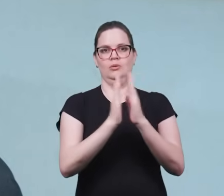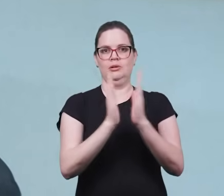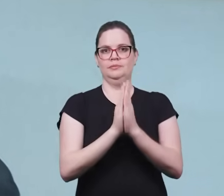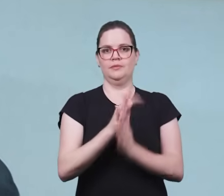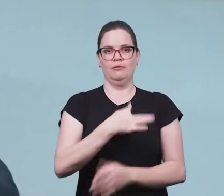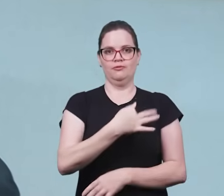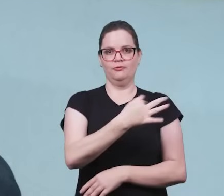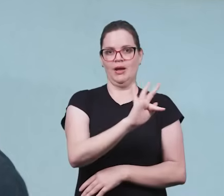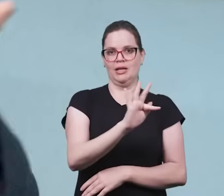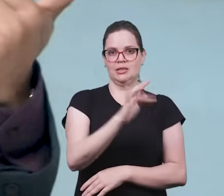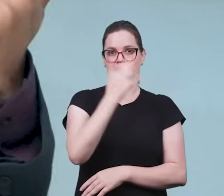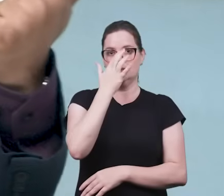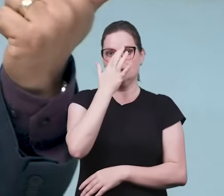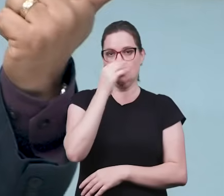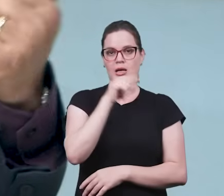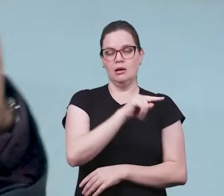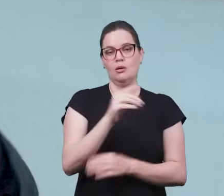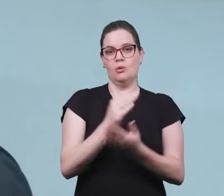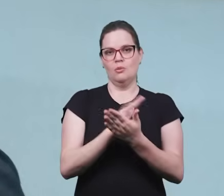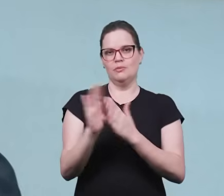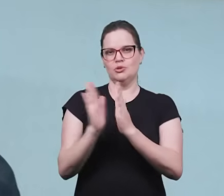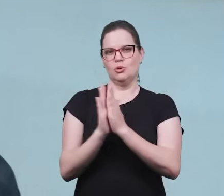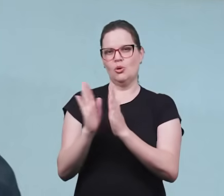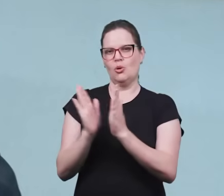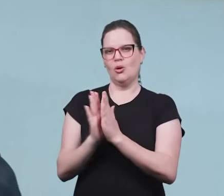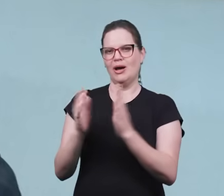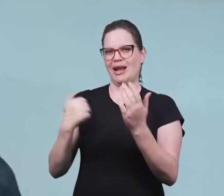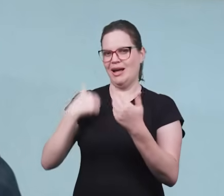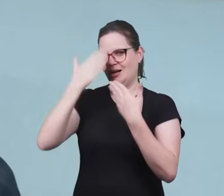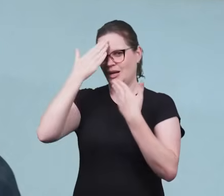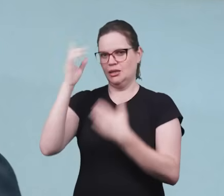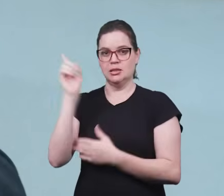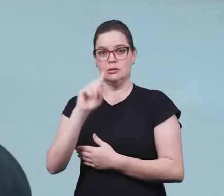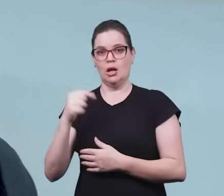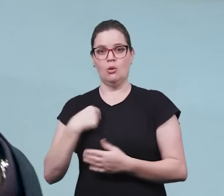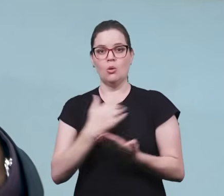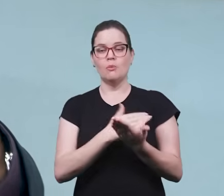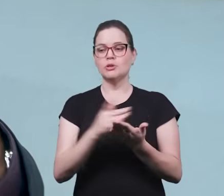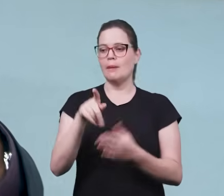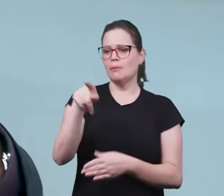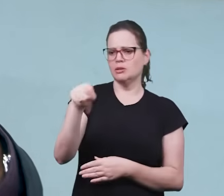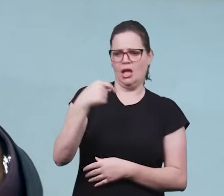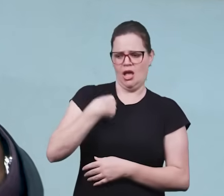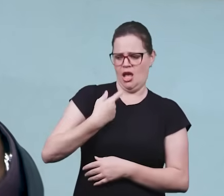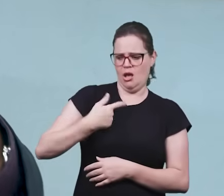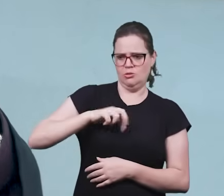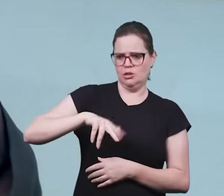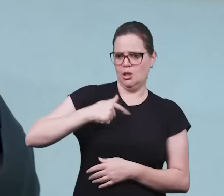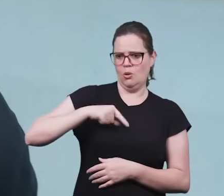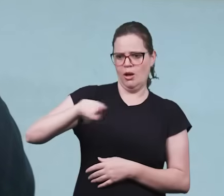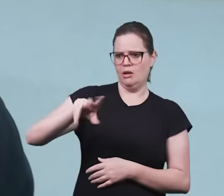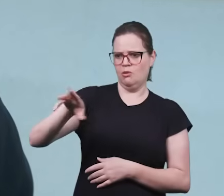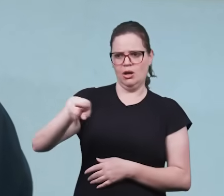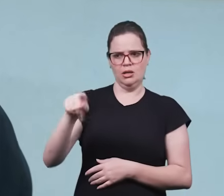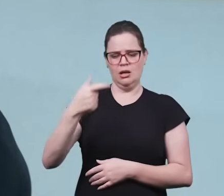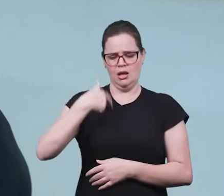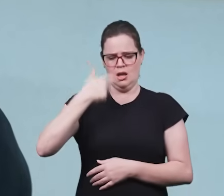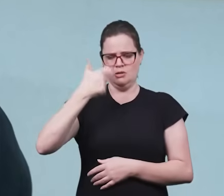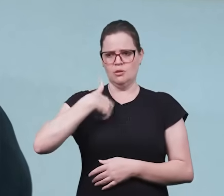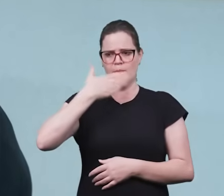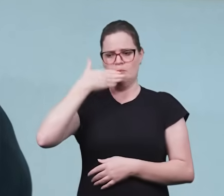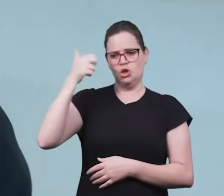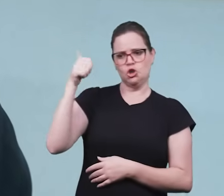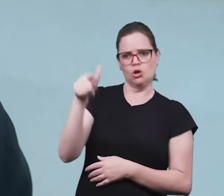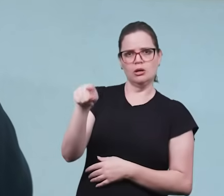oração se engrandecer. Ele disse, eu não sou como esse aqui, apontou para o outro. Aí começou na oração dele engrandecendo, ou seja,